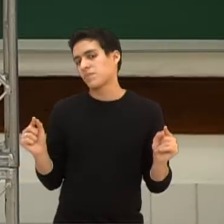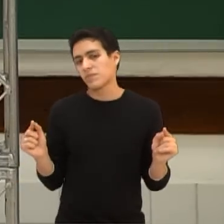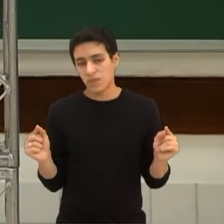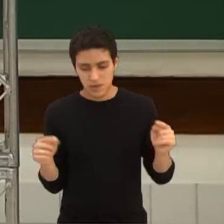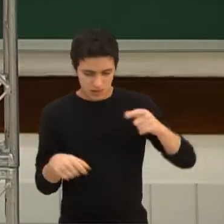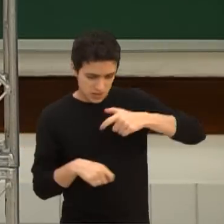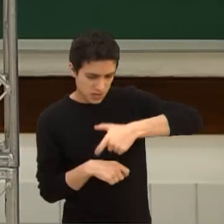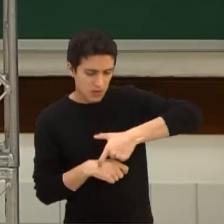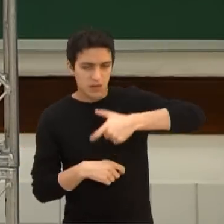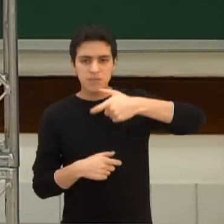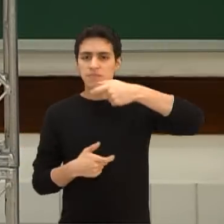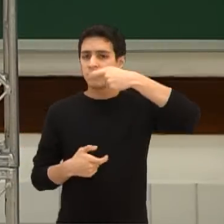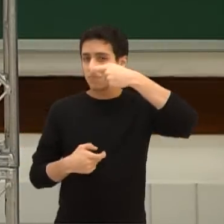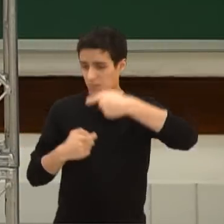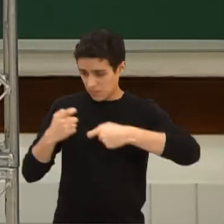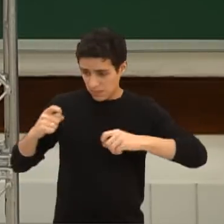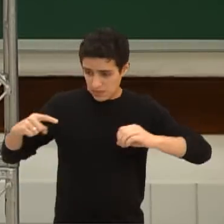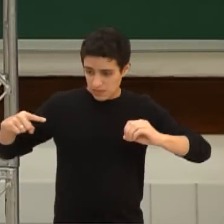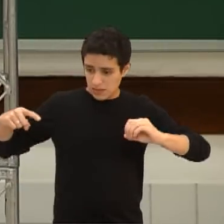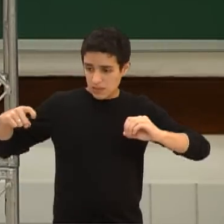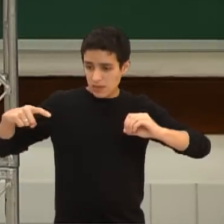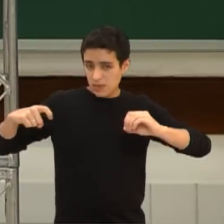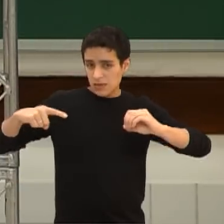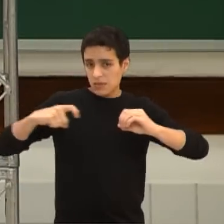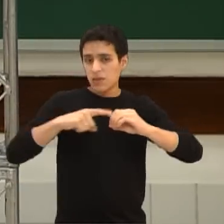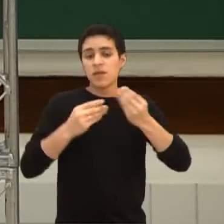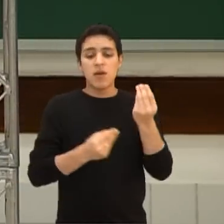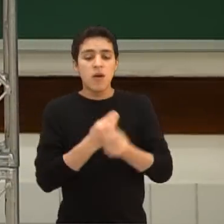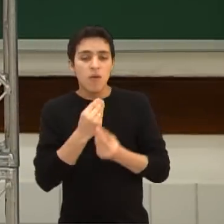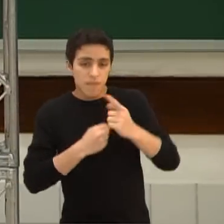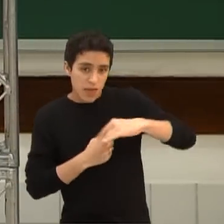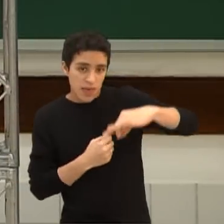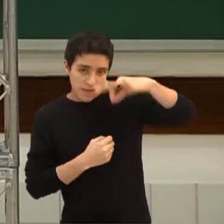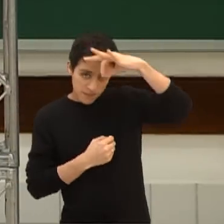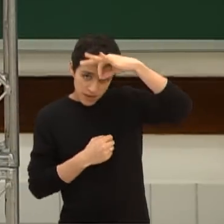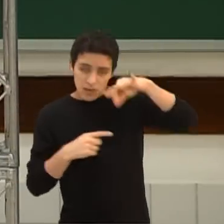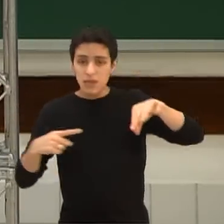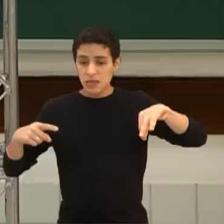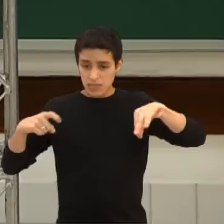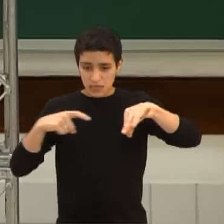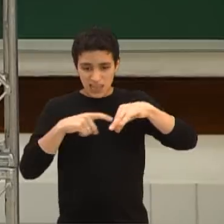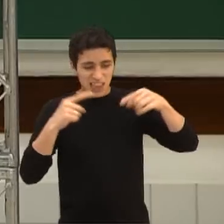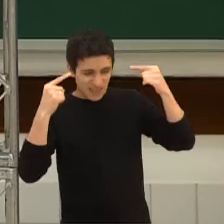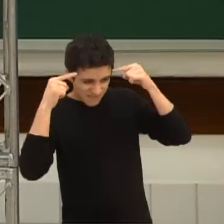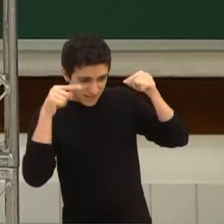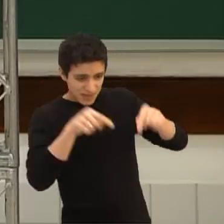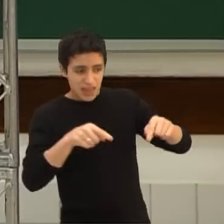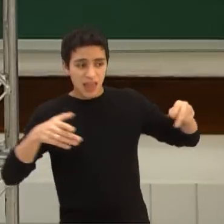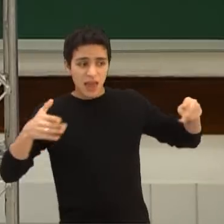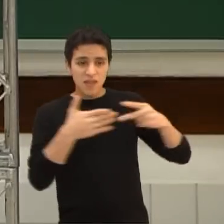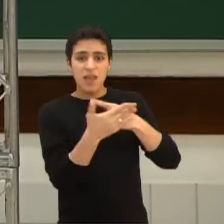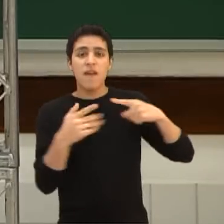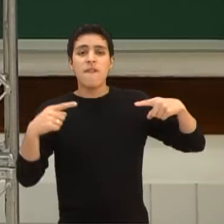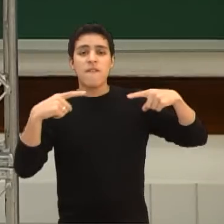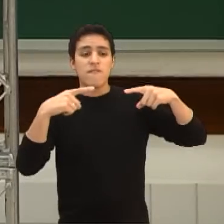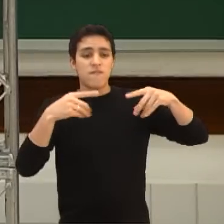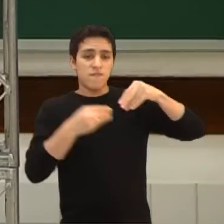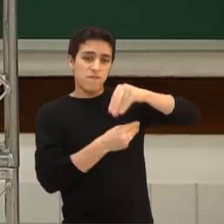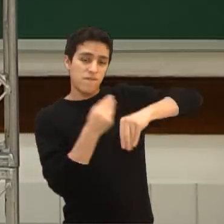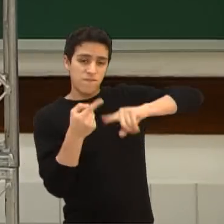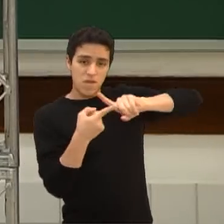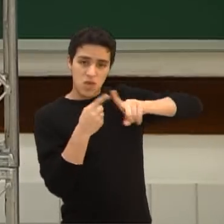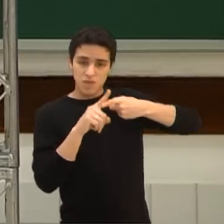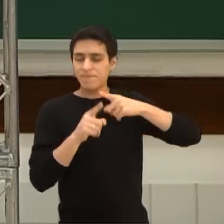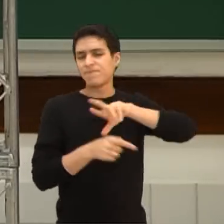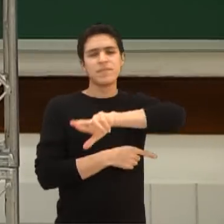ato sexual, né, os espermatozoides entrem pela vagina e muita gente pense que ali aconteça a fecundação, não é bem